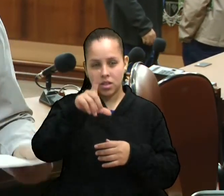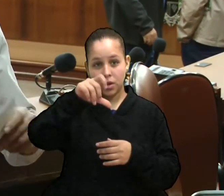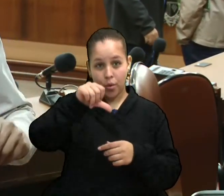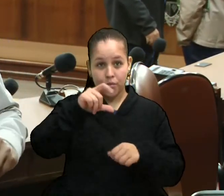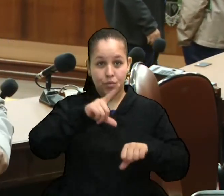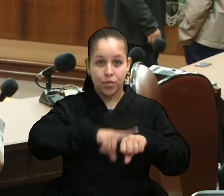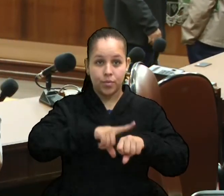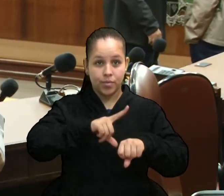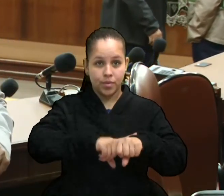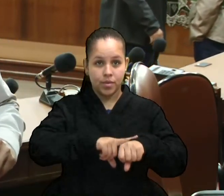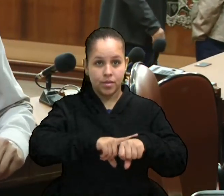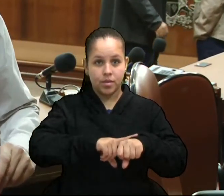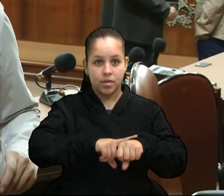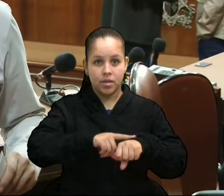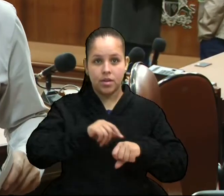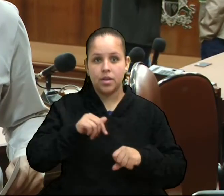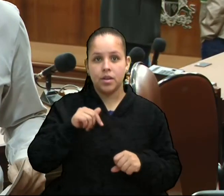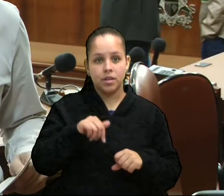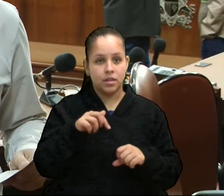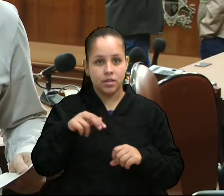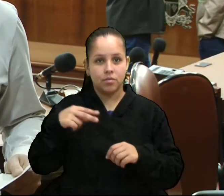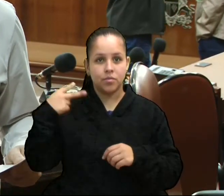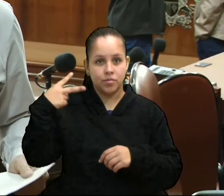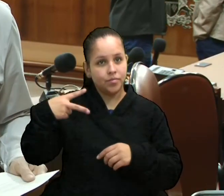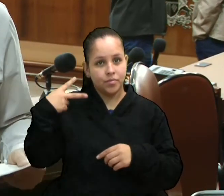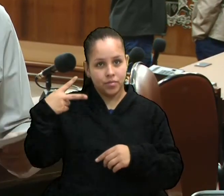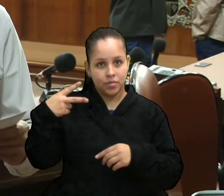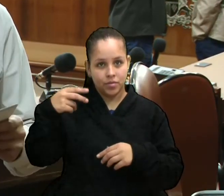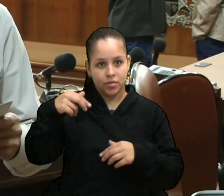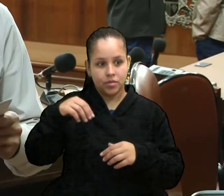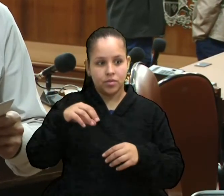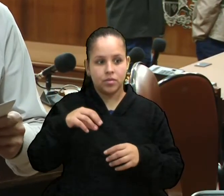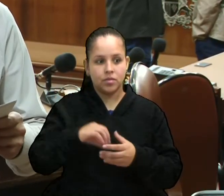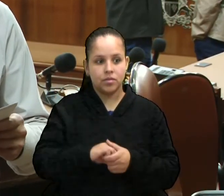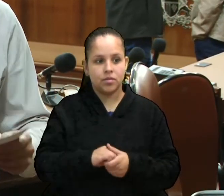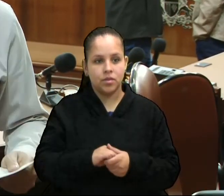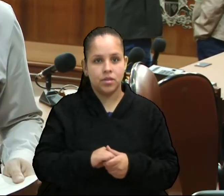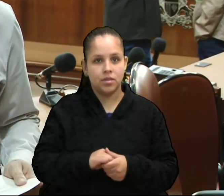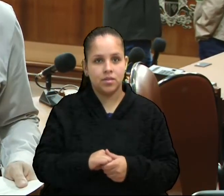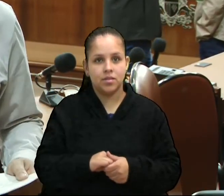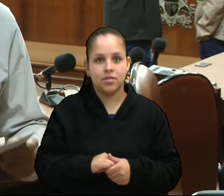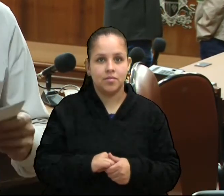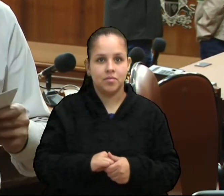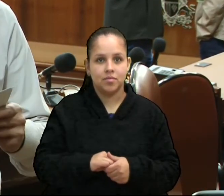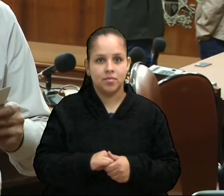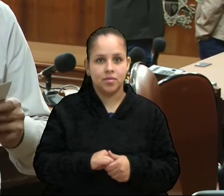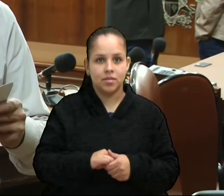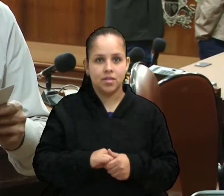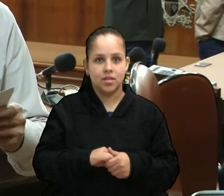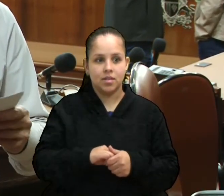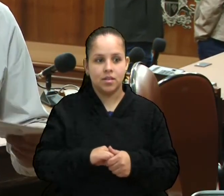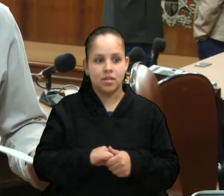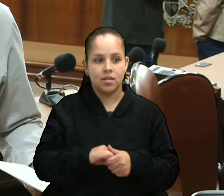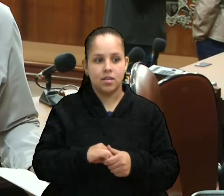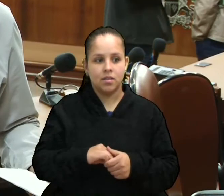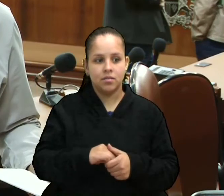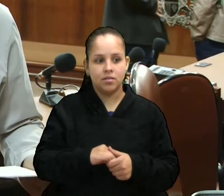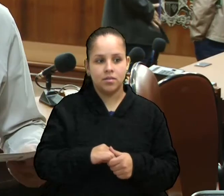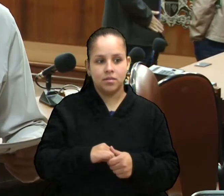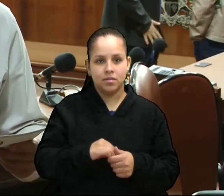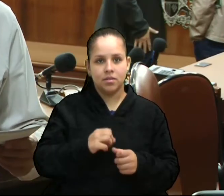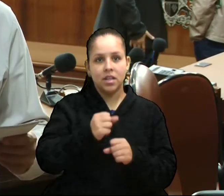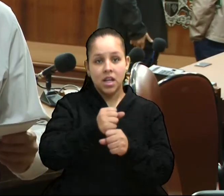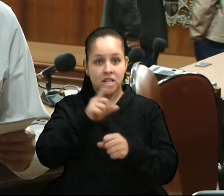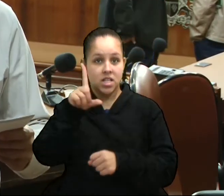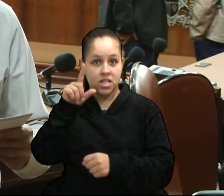horas, aqui do plenário da Câmara Municipal, teremos sessão solene em homenagem ao centenário do Exército Brasileiro em Caxias do